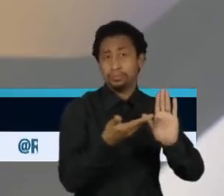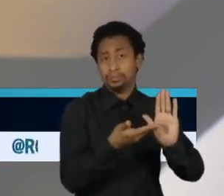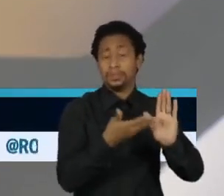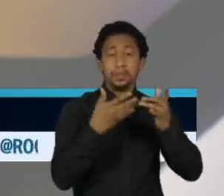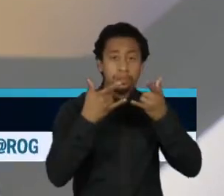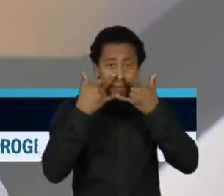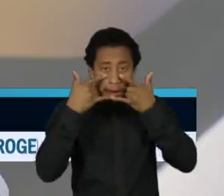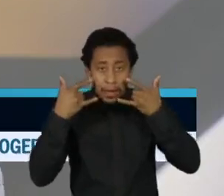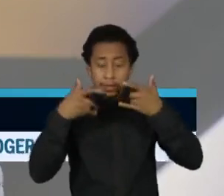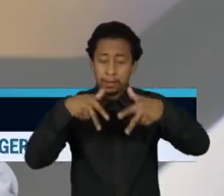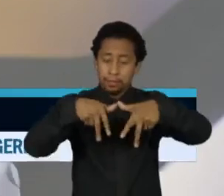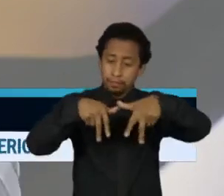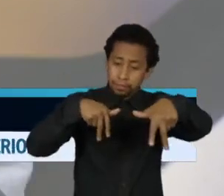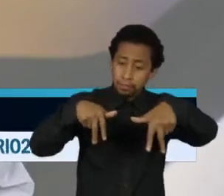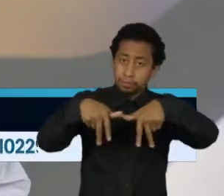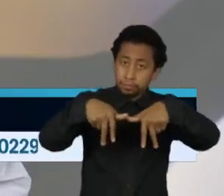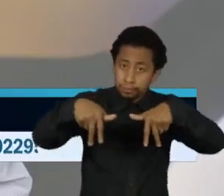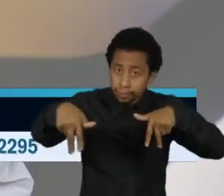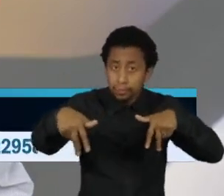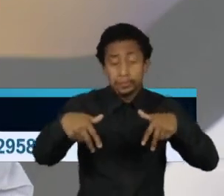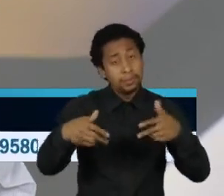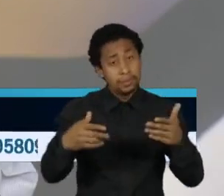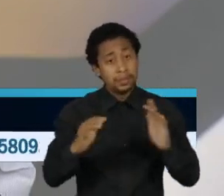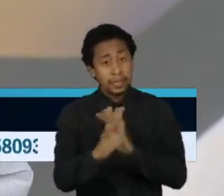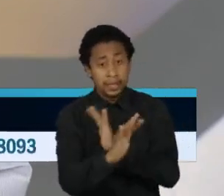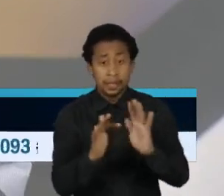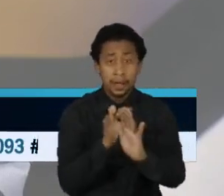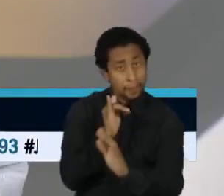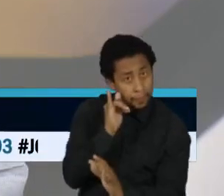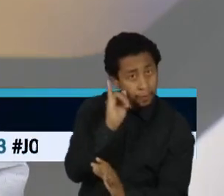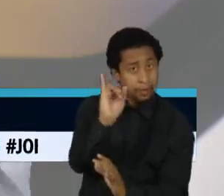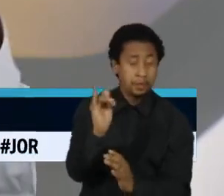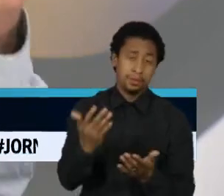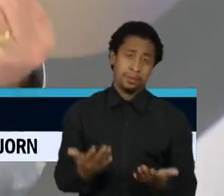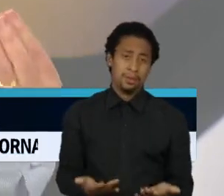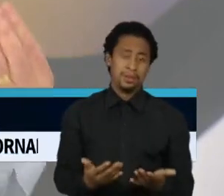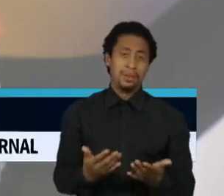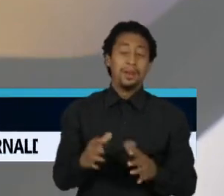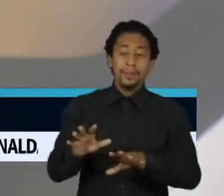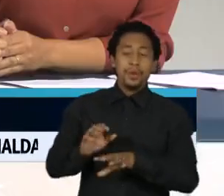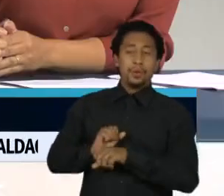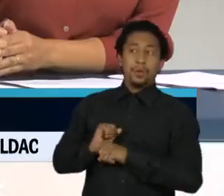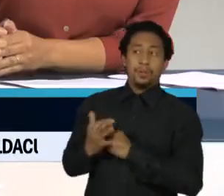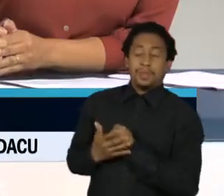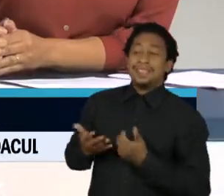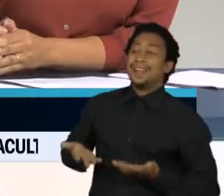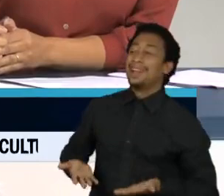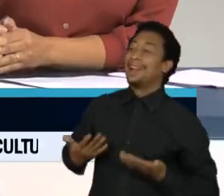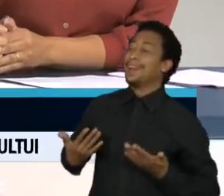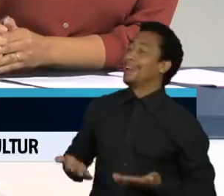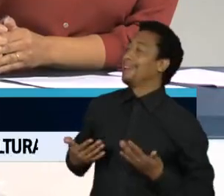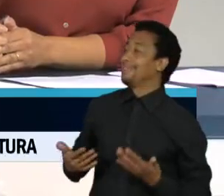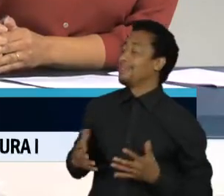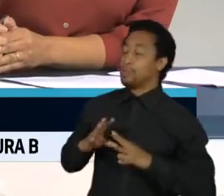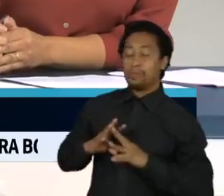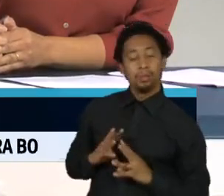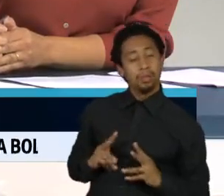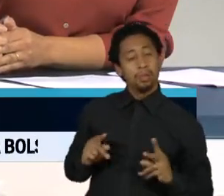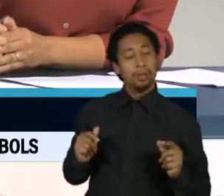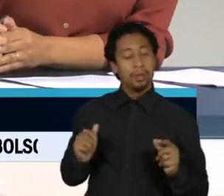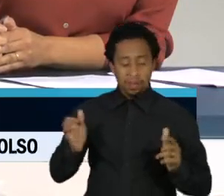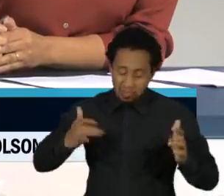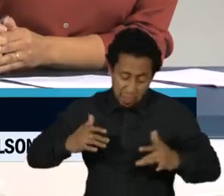é, não dá para saber se eu tenho uma doença leve ou não vou ter Covid crônico. Não, pode